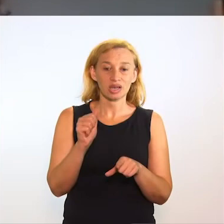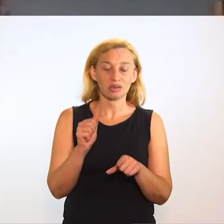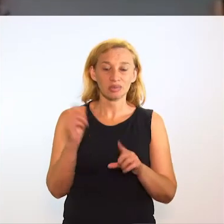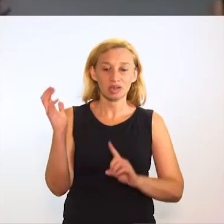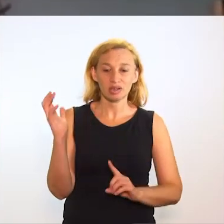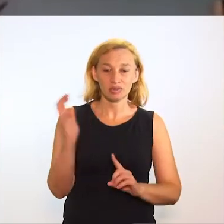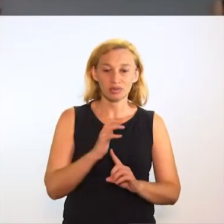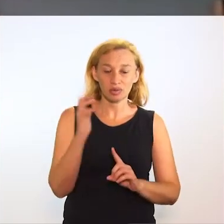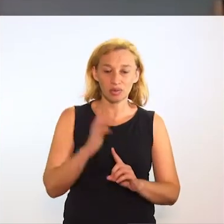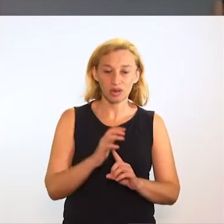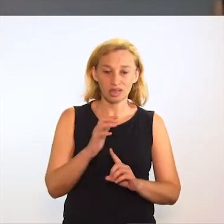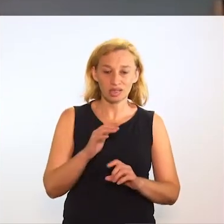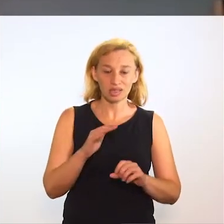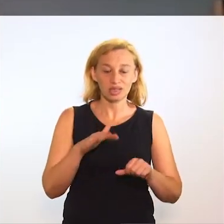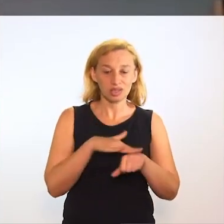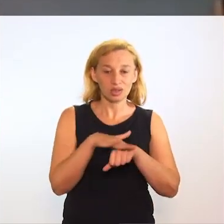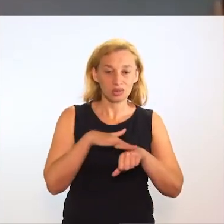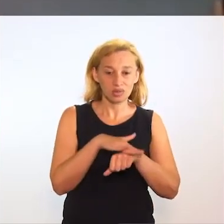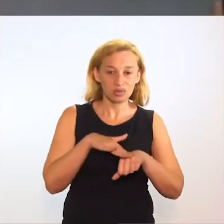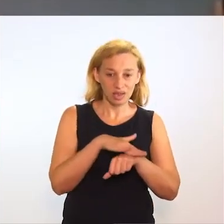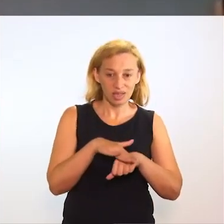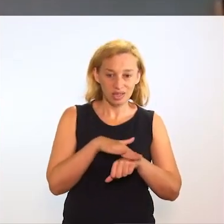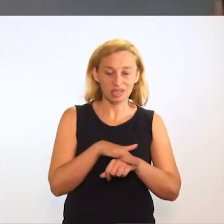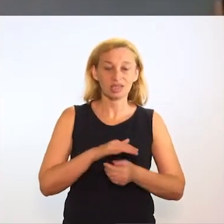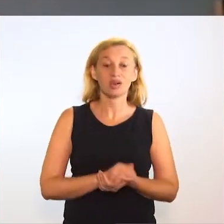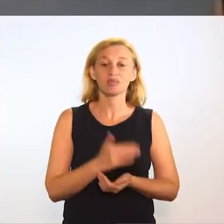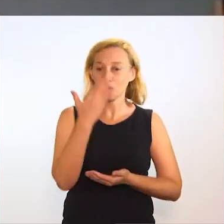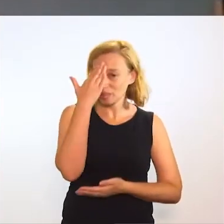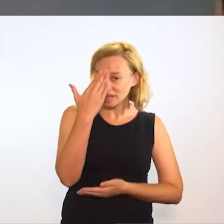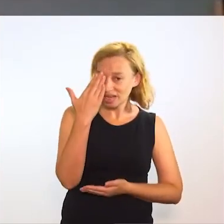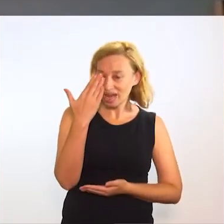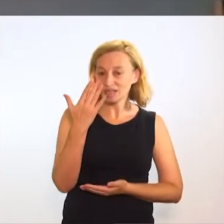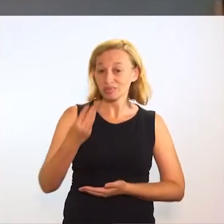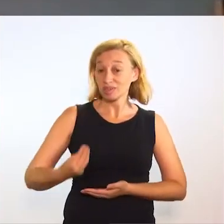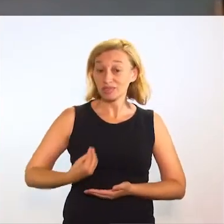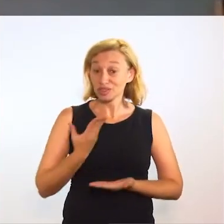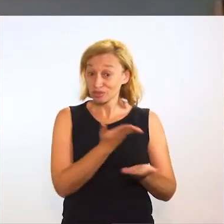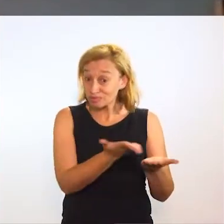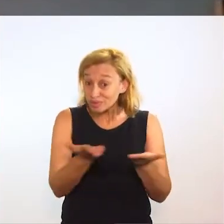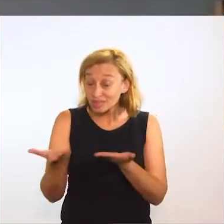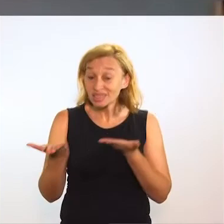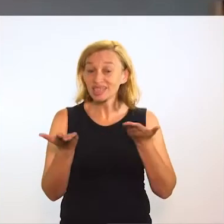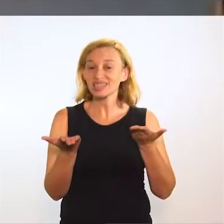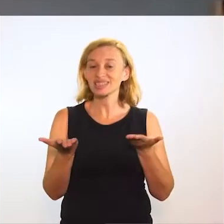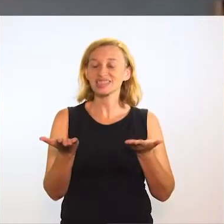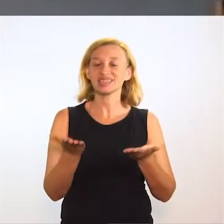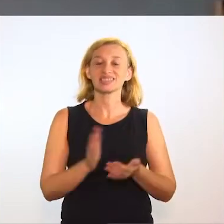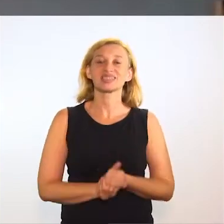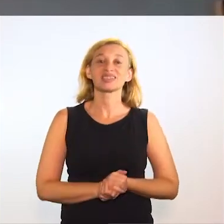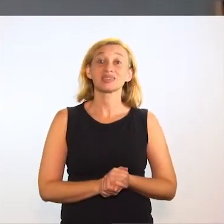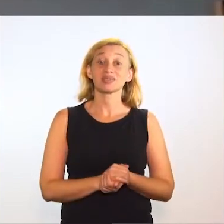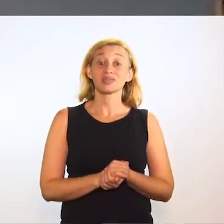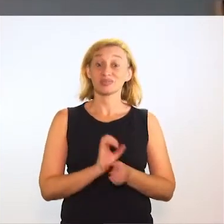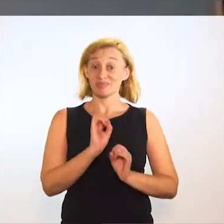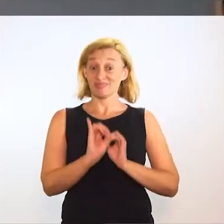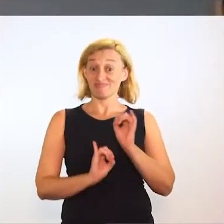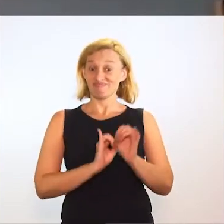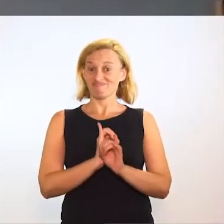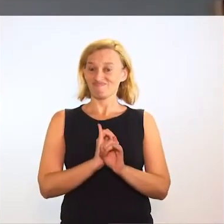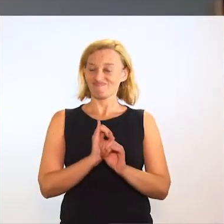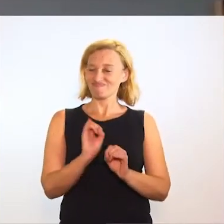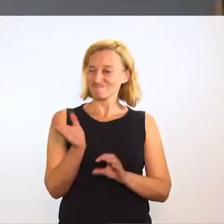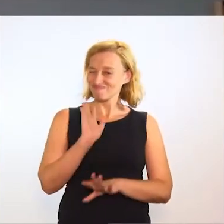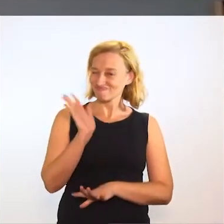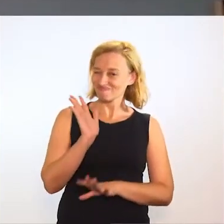o nosso programa Roda de Impacto dentro do podcast Rio de Impacto. Então, muito obrigada pela presença de todos que participaram